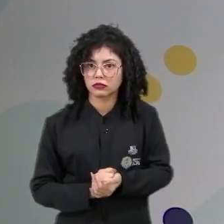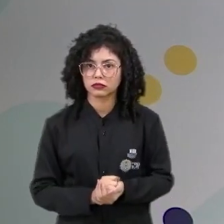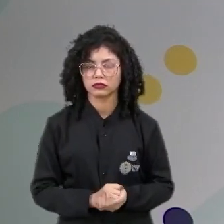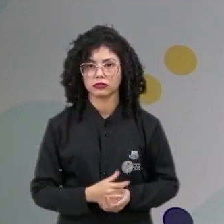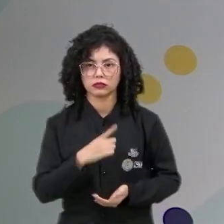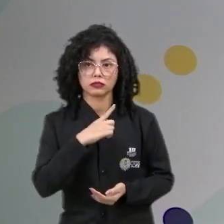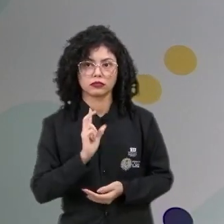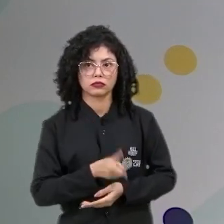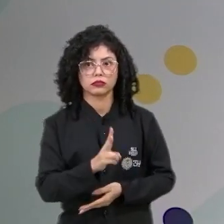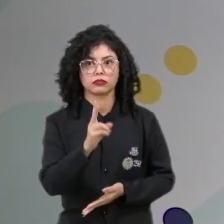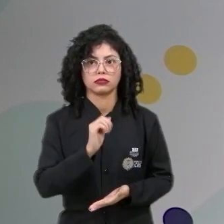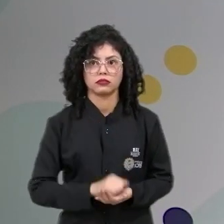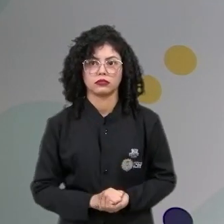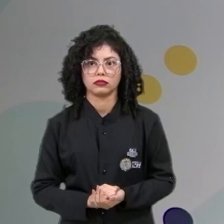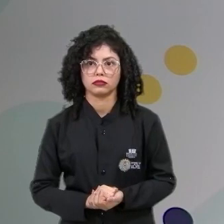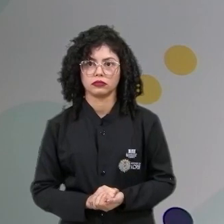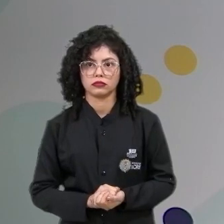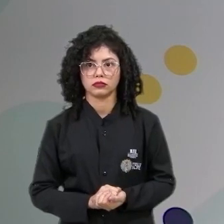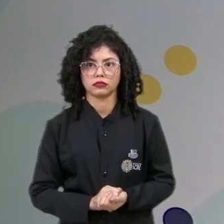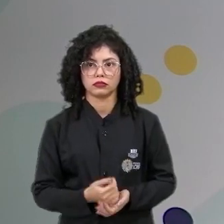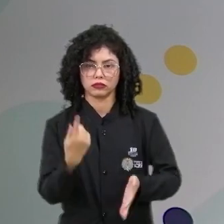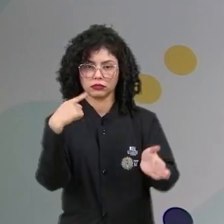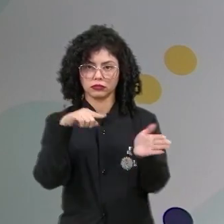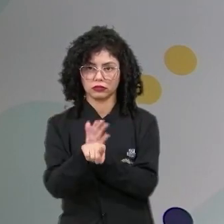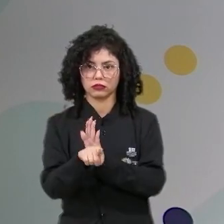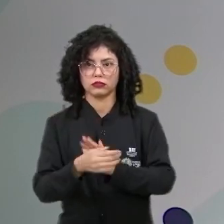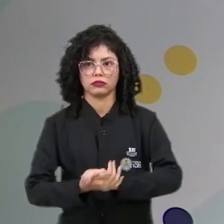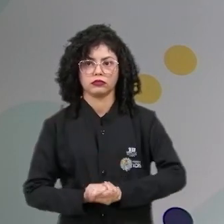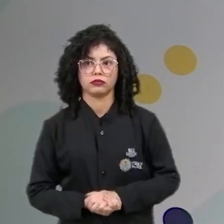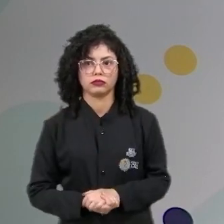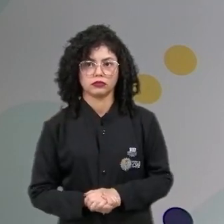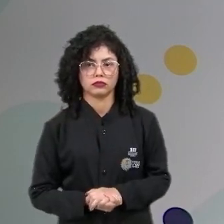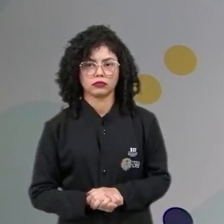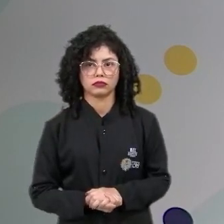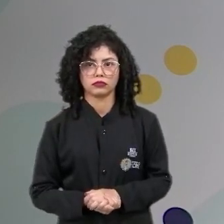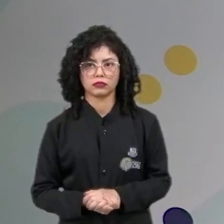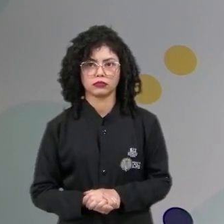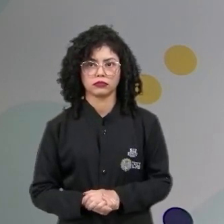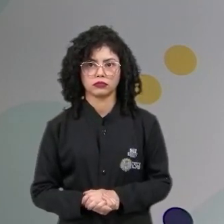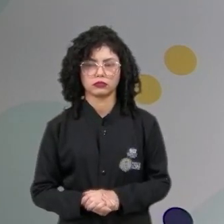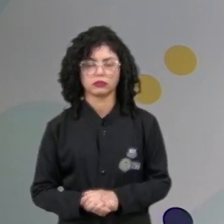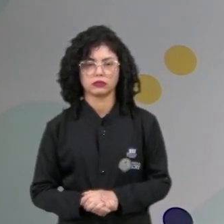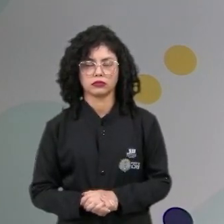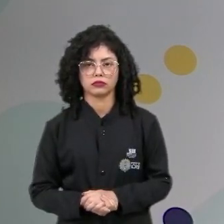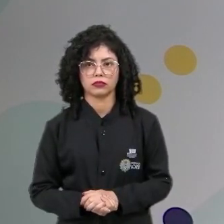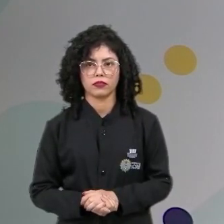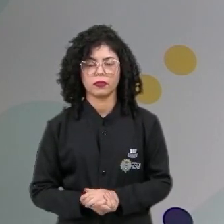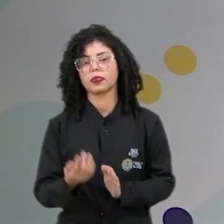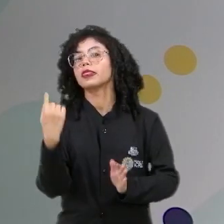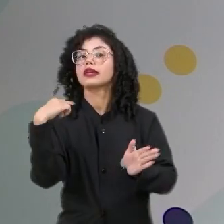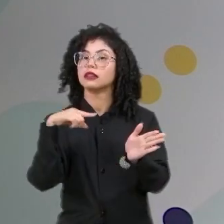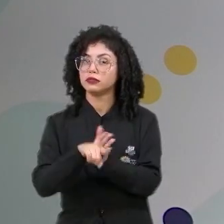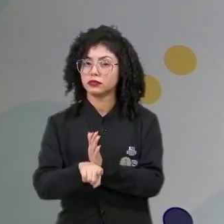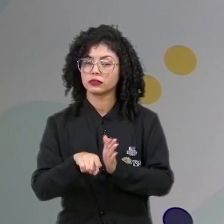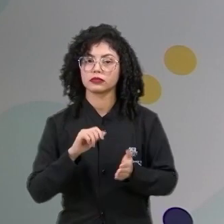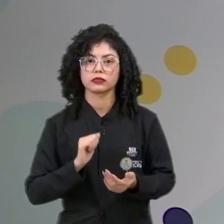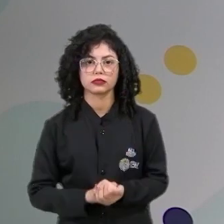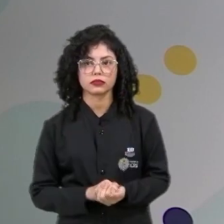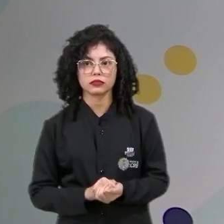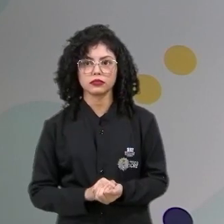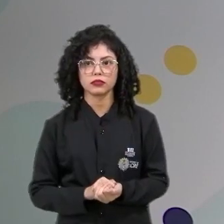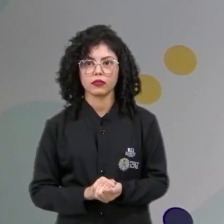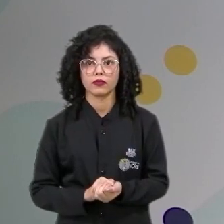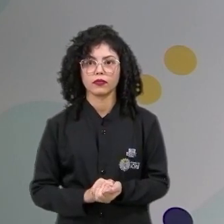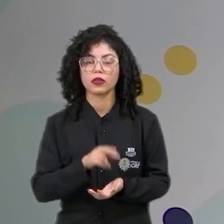Vamos então partir para as questões. Está lá uma questão no